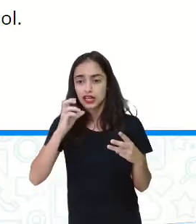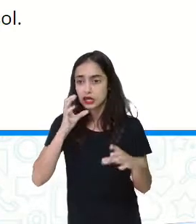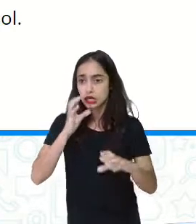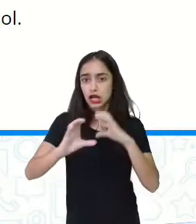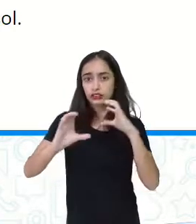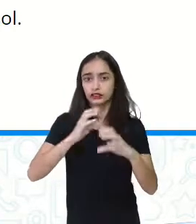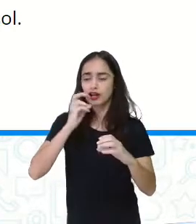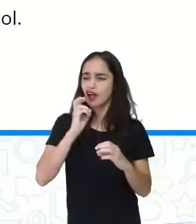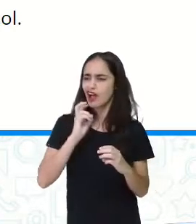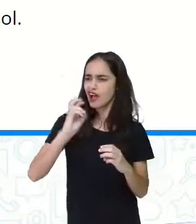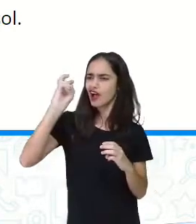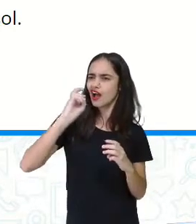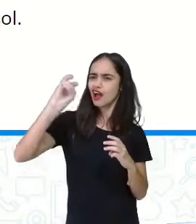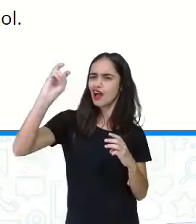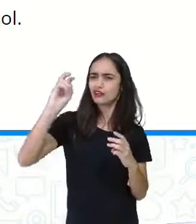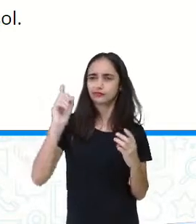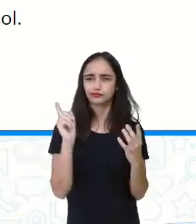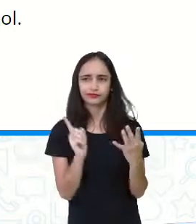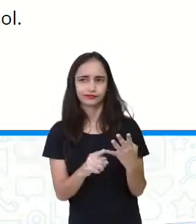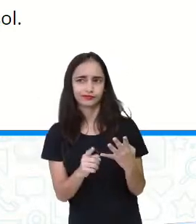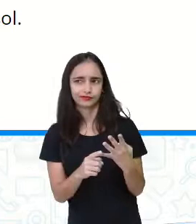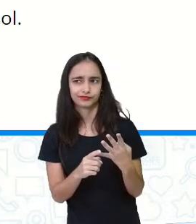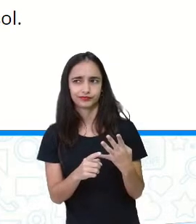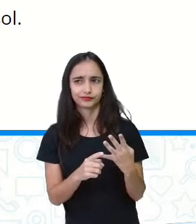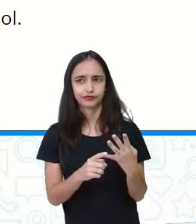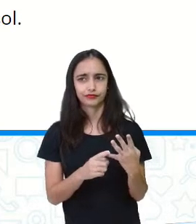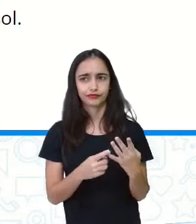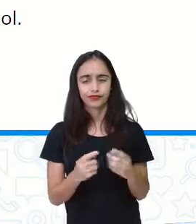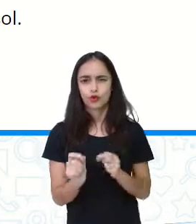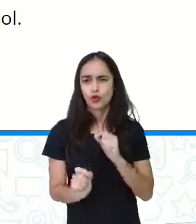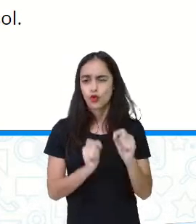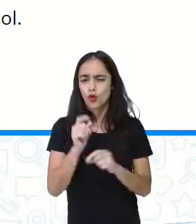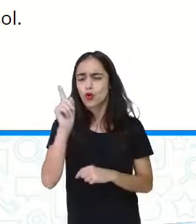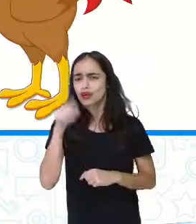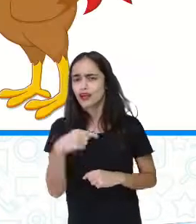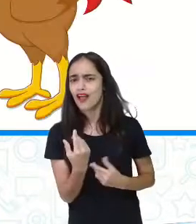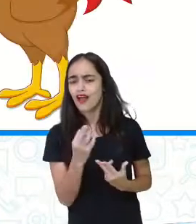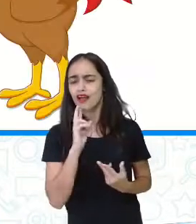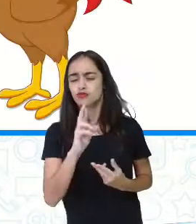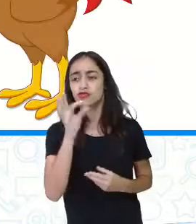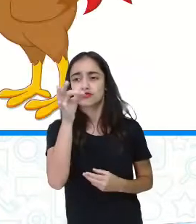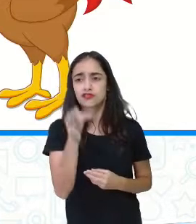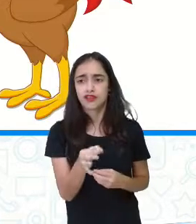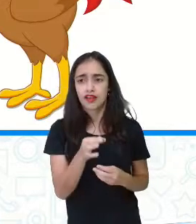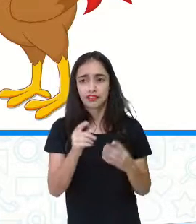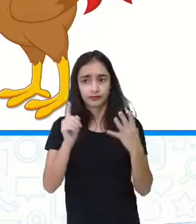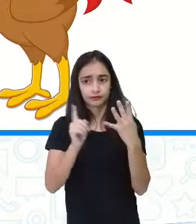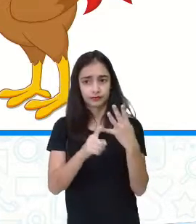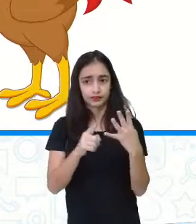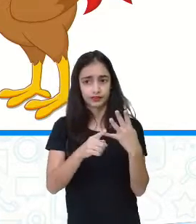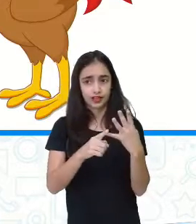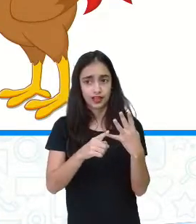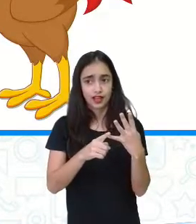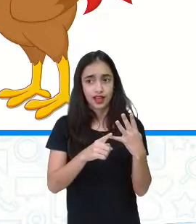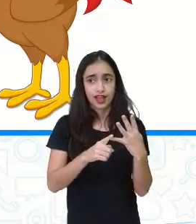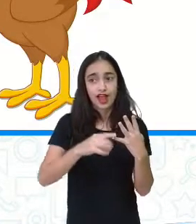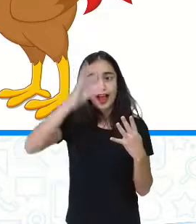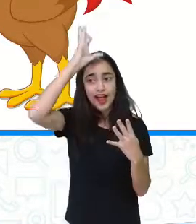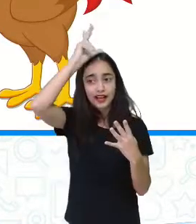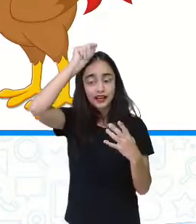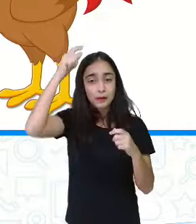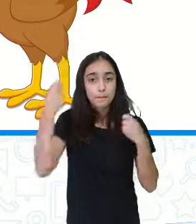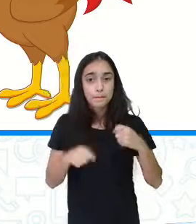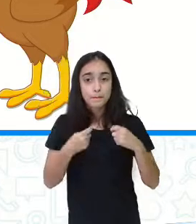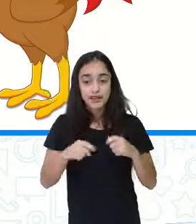a resposta logo acima ele canta porque seu instinto lhe diz que deve cantar o texto sempre te